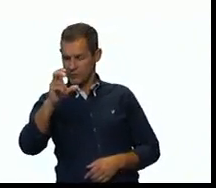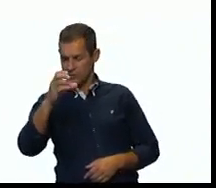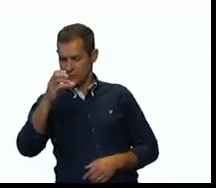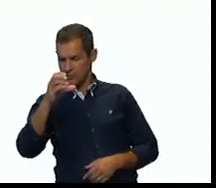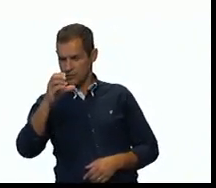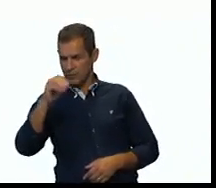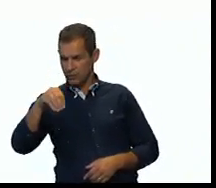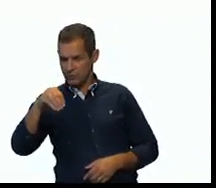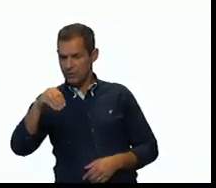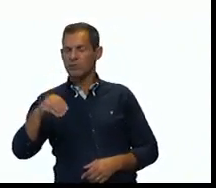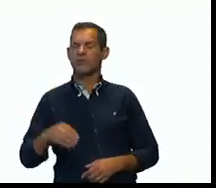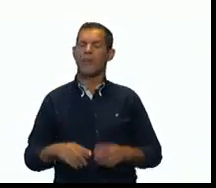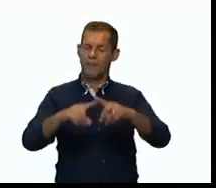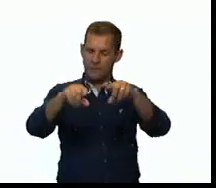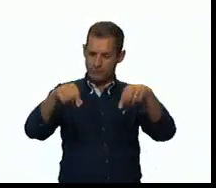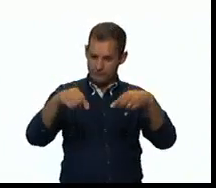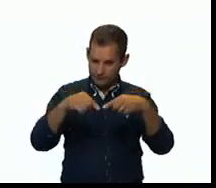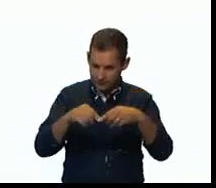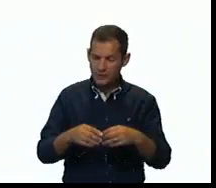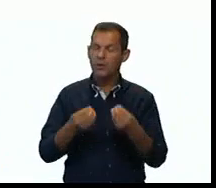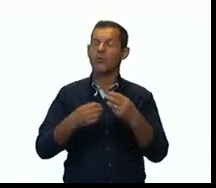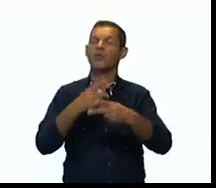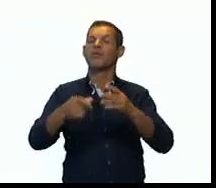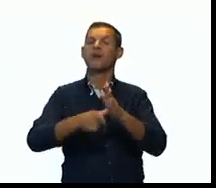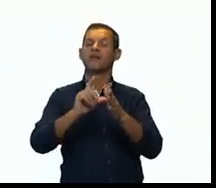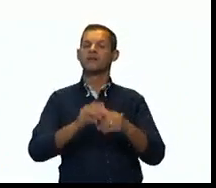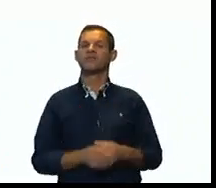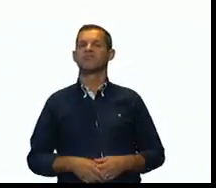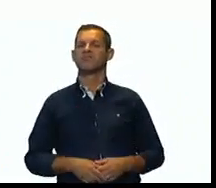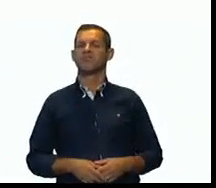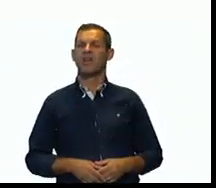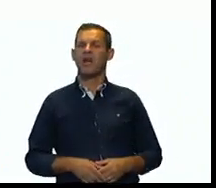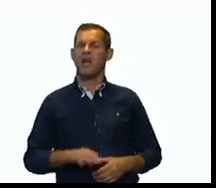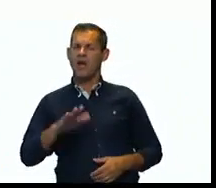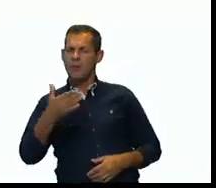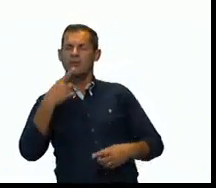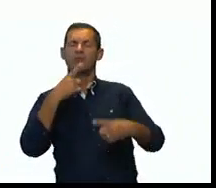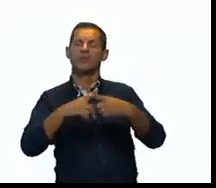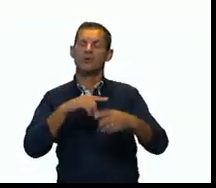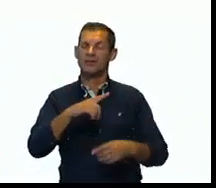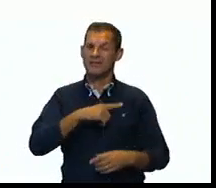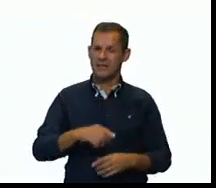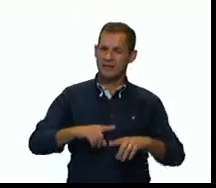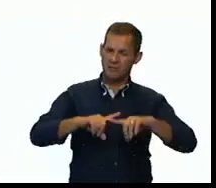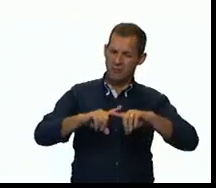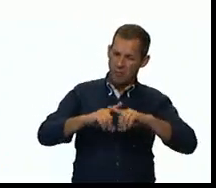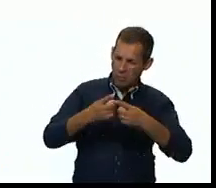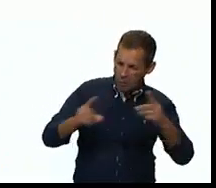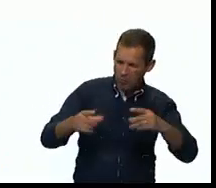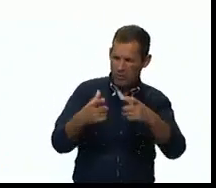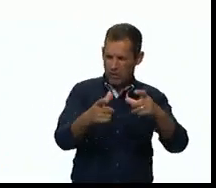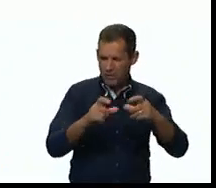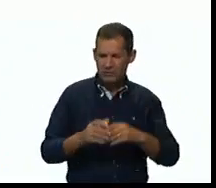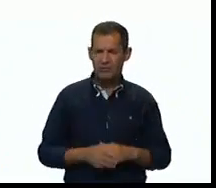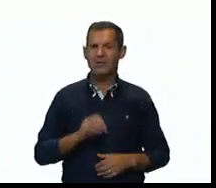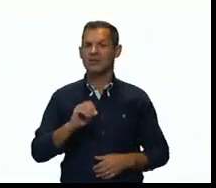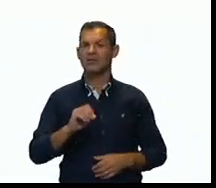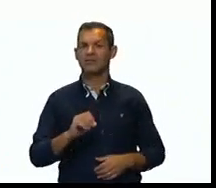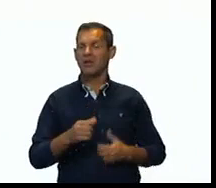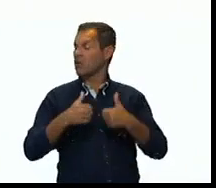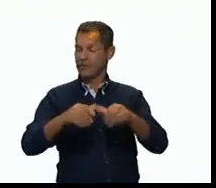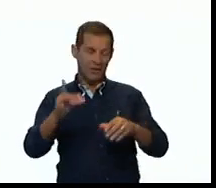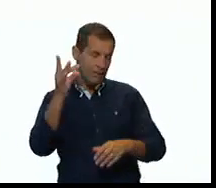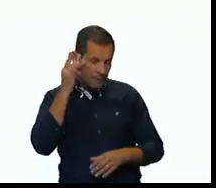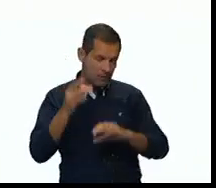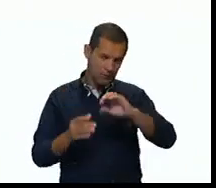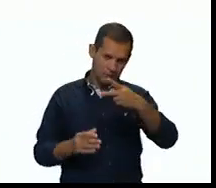6,25 metros quadrados. Como eu falei, não é uma boa aproximação. Por quê? Nós temos uma grande área que não